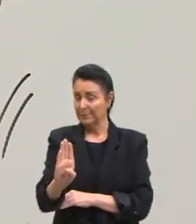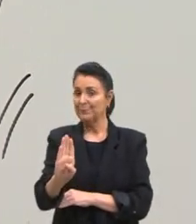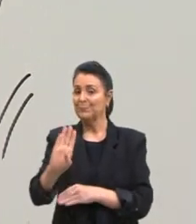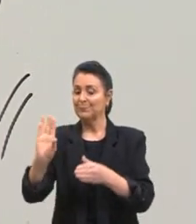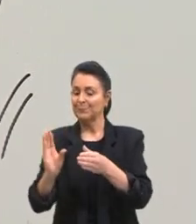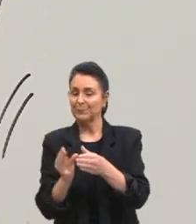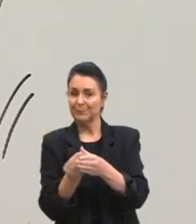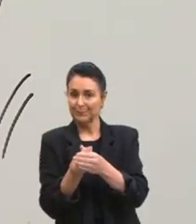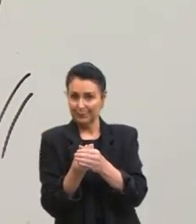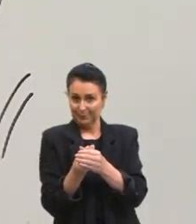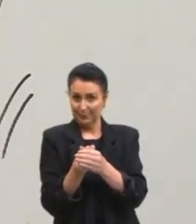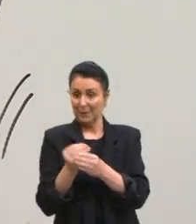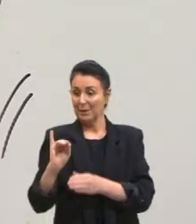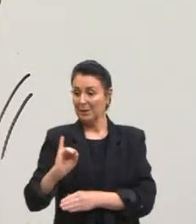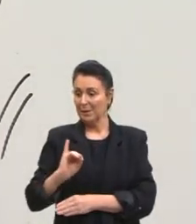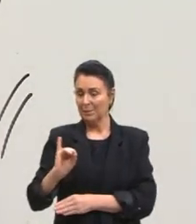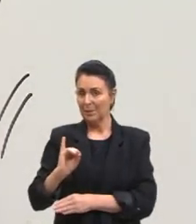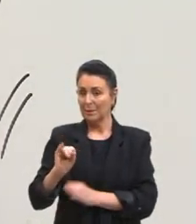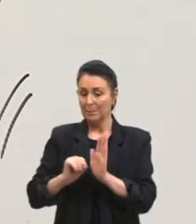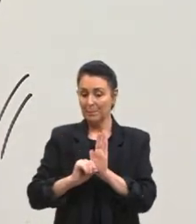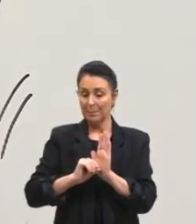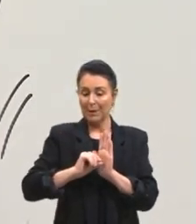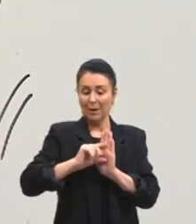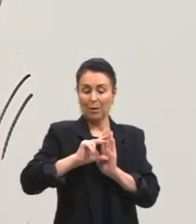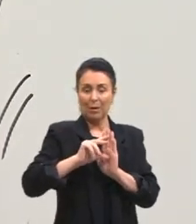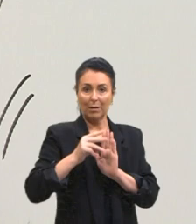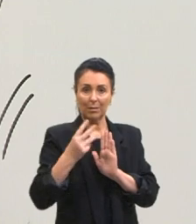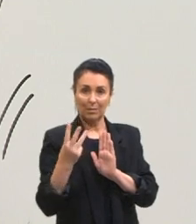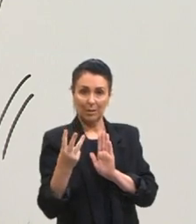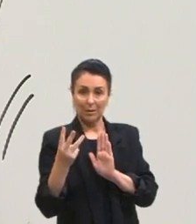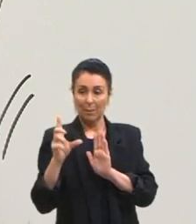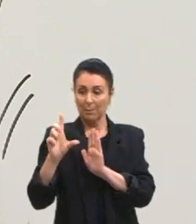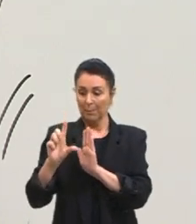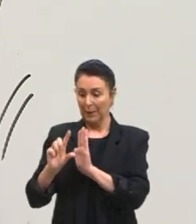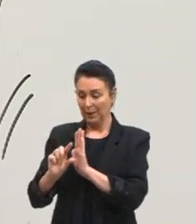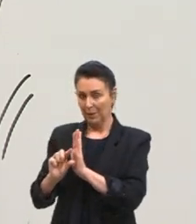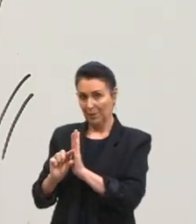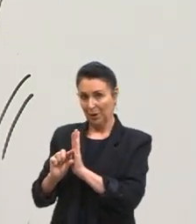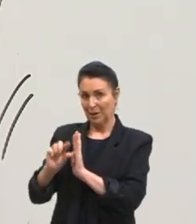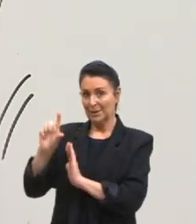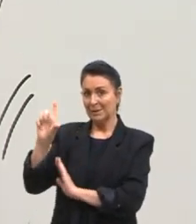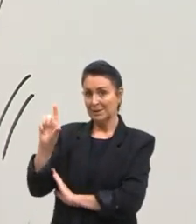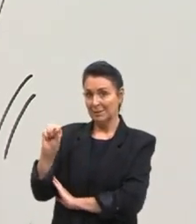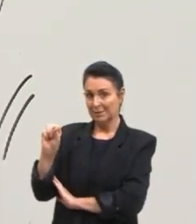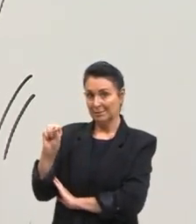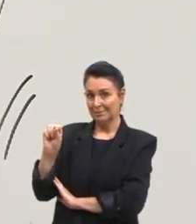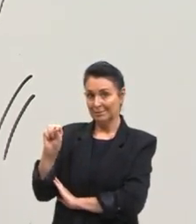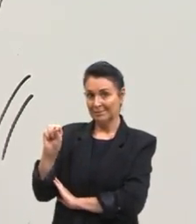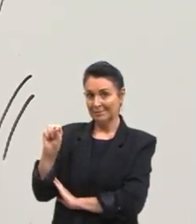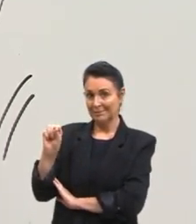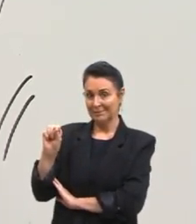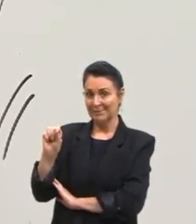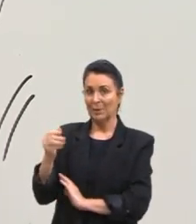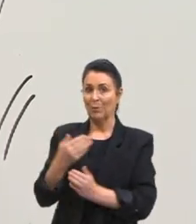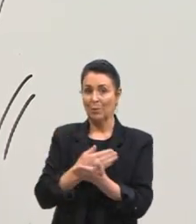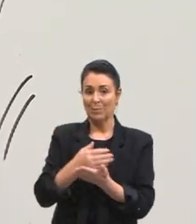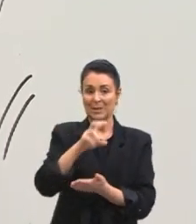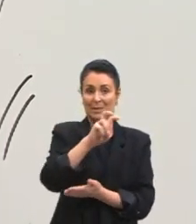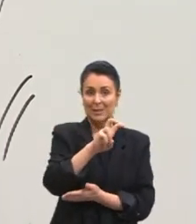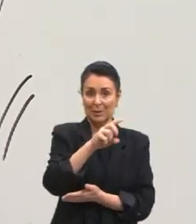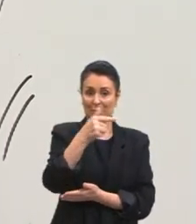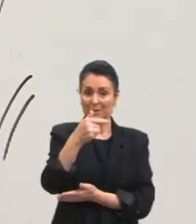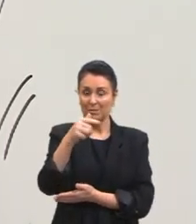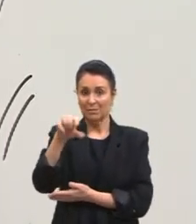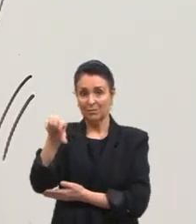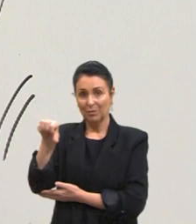números ímpares maiores do que 3 e menores do que 10. Então, paramos em 9 aqui em função dele ter